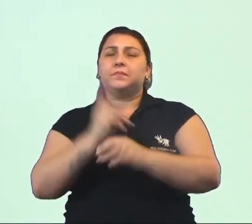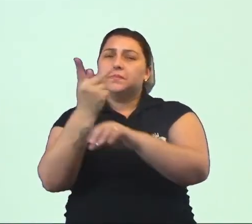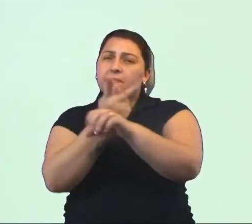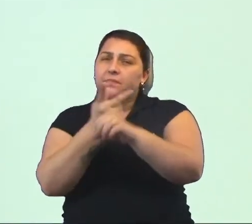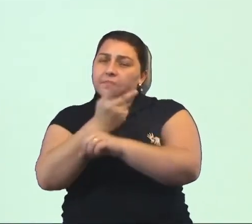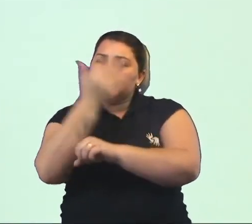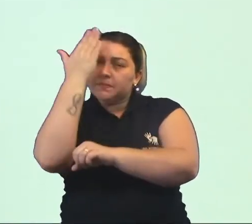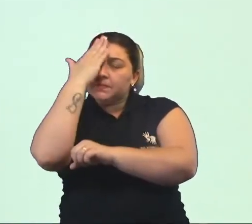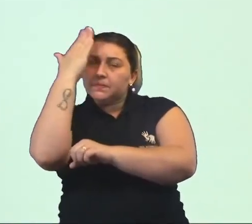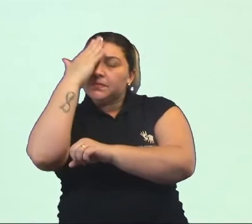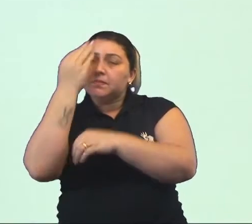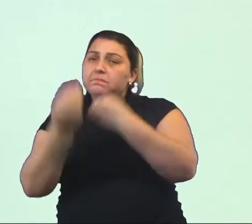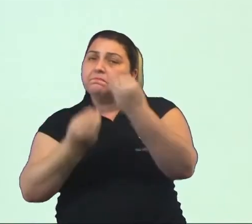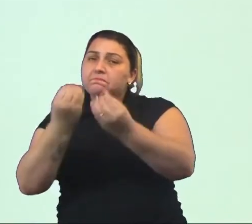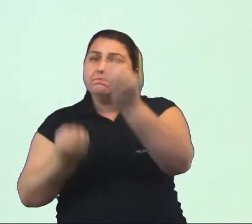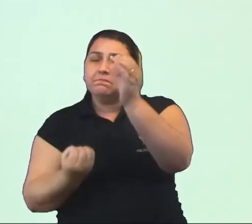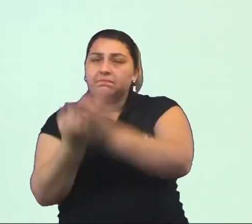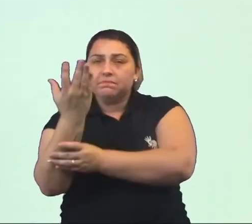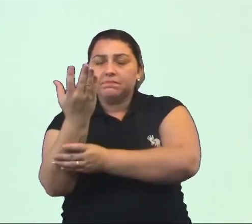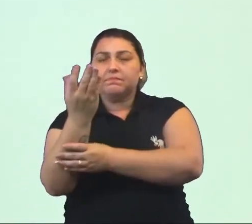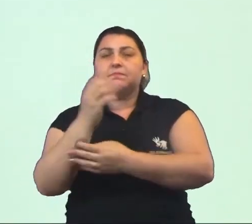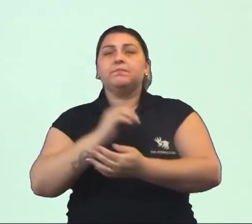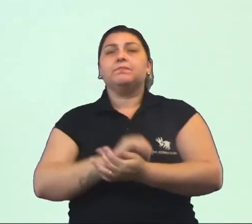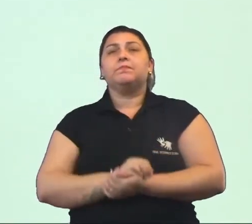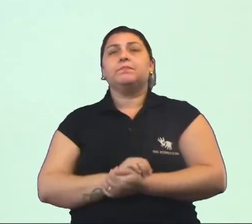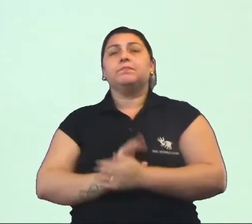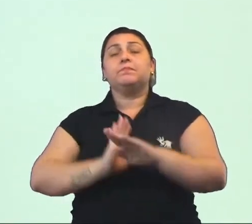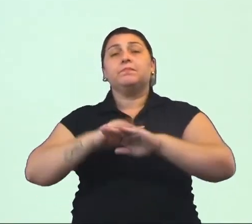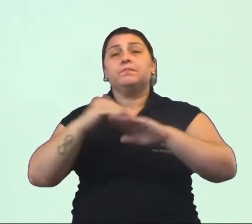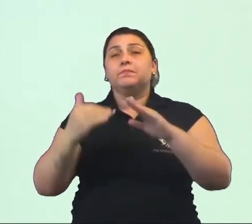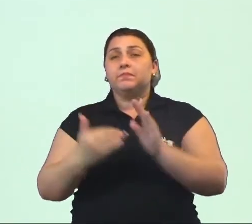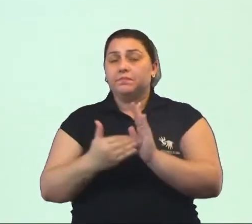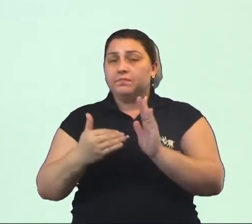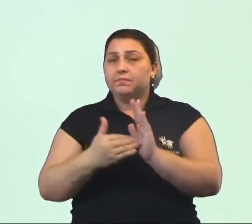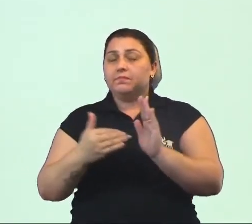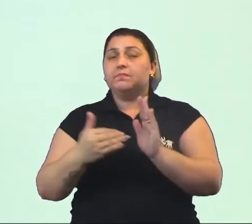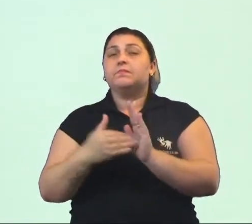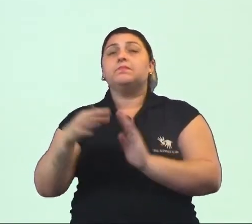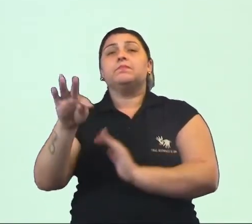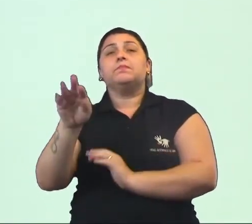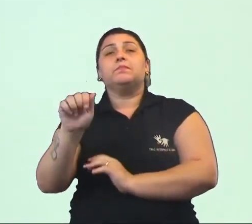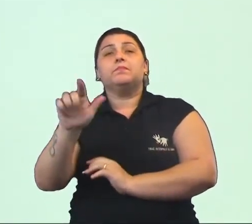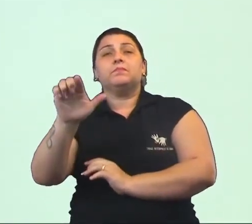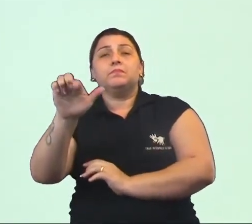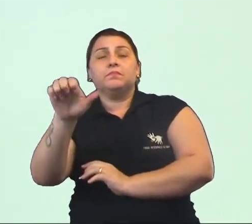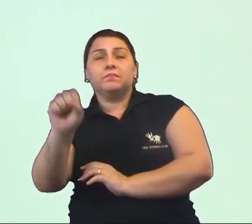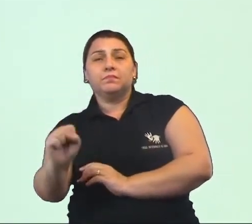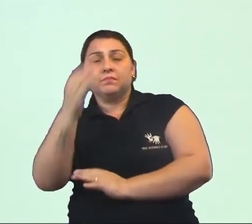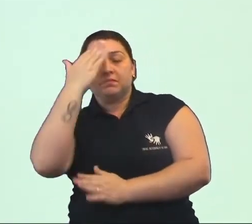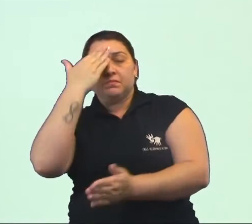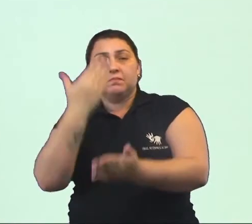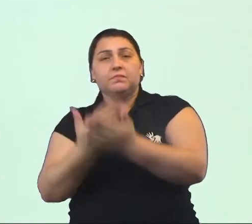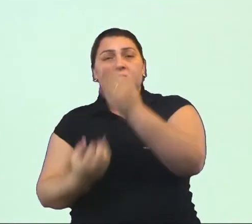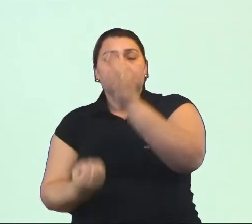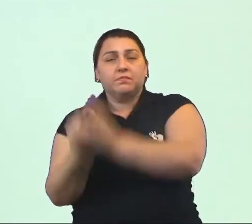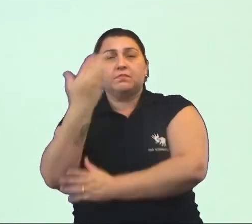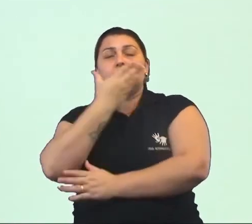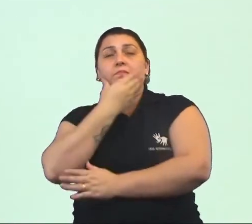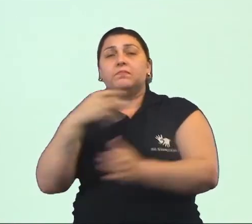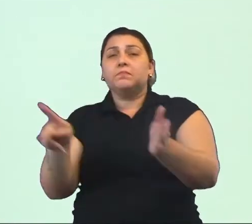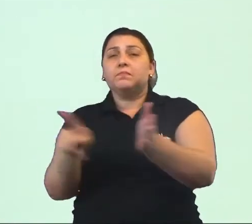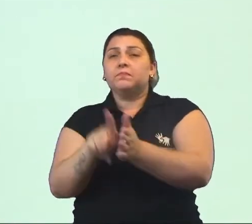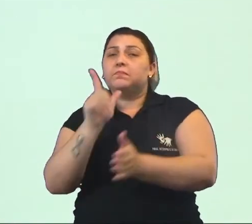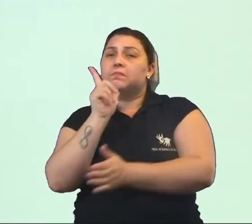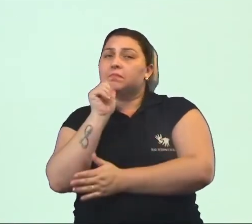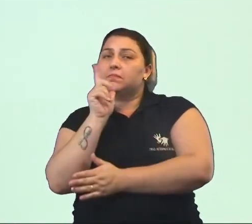procuravam saber a origem de todas as coisas. Tales de Mileto, ele acreditava que a origem do homem ele vinha da água.